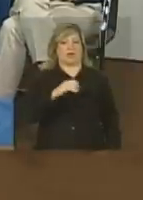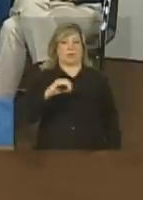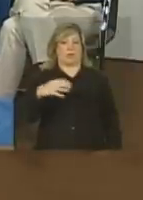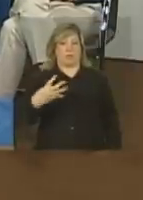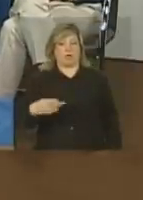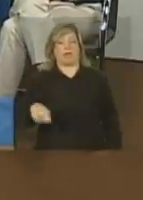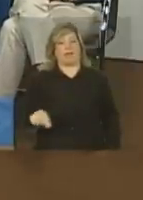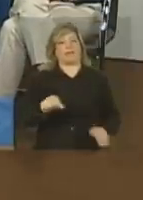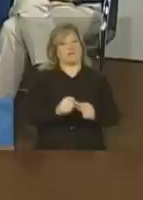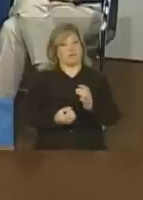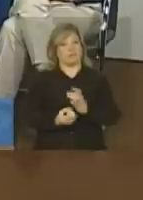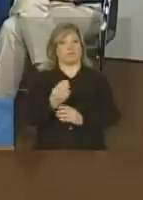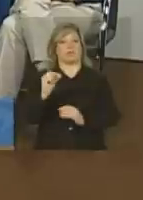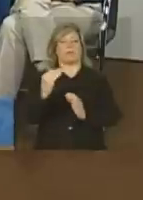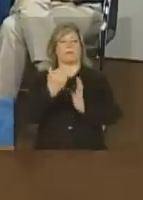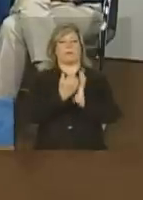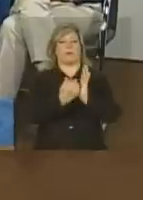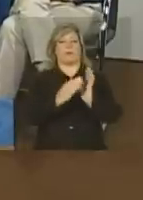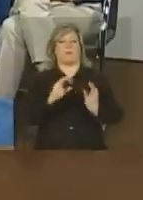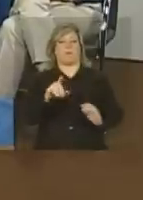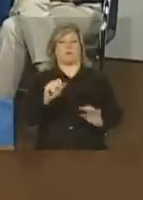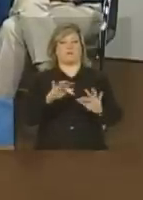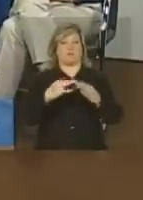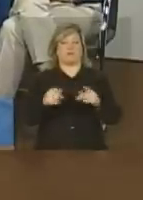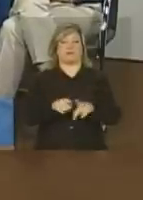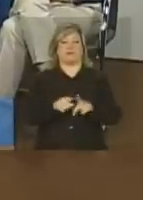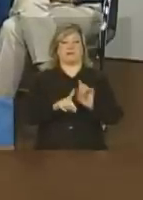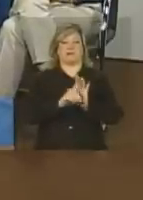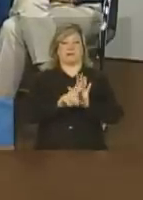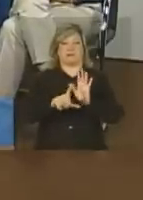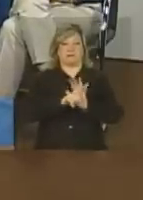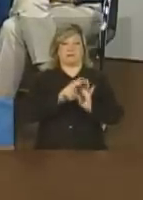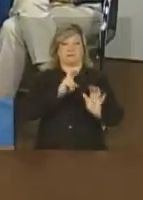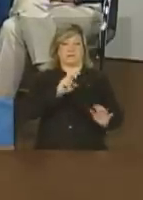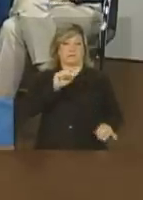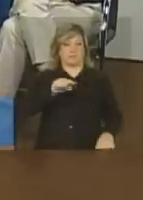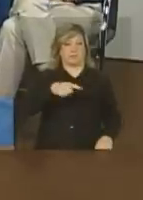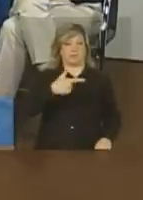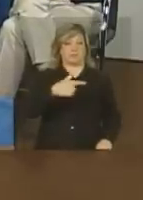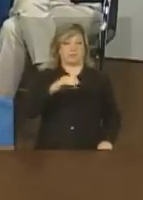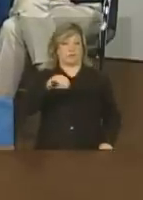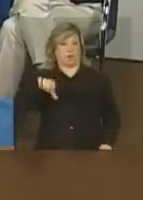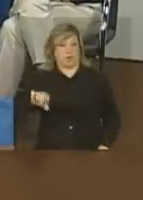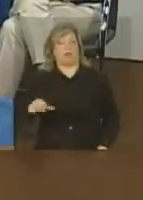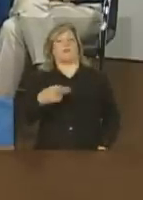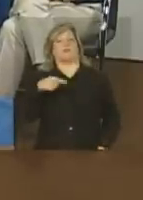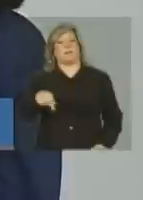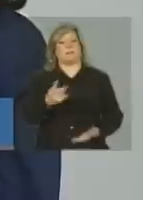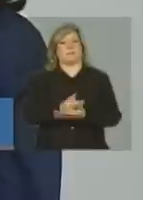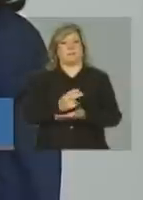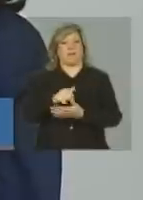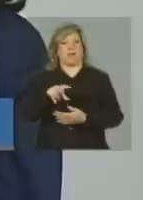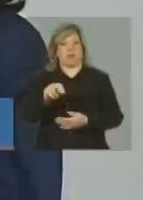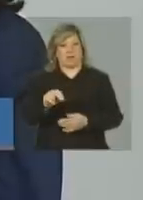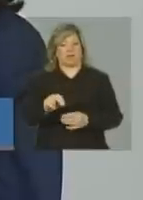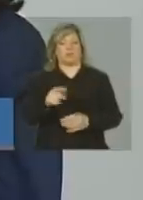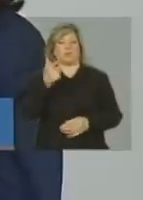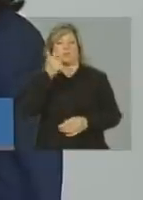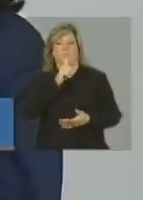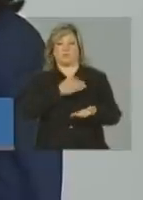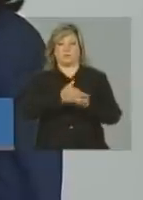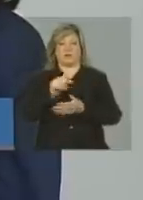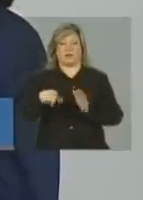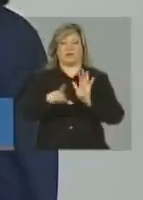cria o programa Bolsa Família, e o Decreto 5.209, do mesmo ano, 2004, que regulamenta essa lei, nos seus artigos